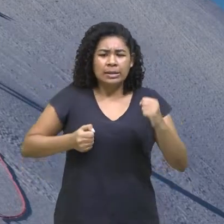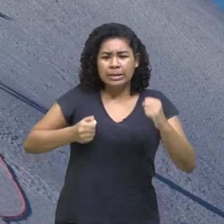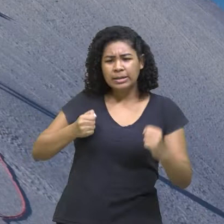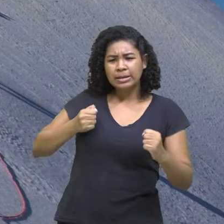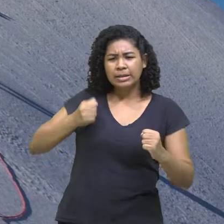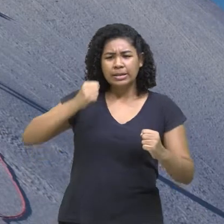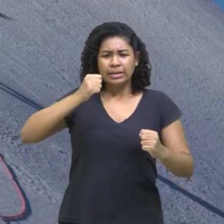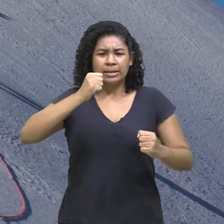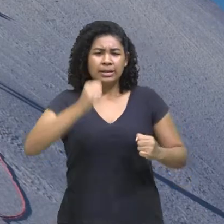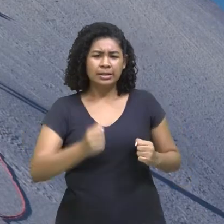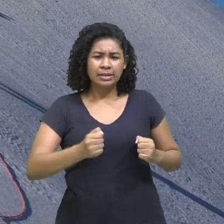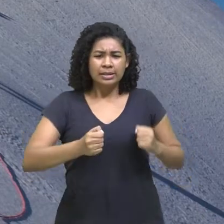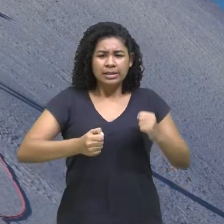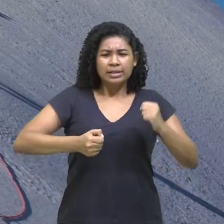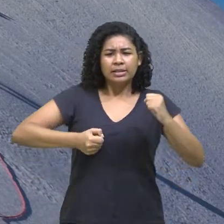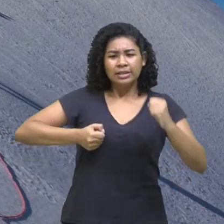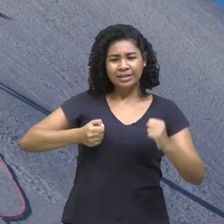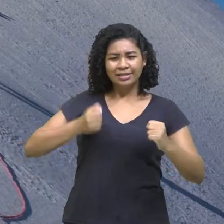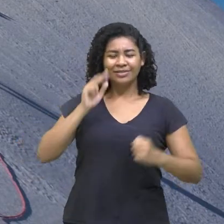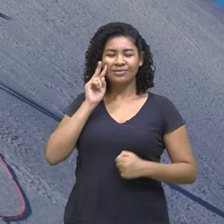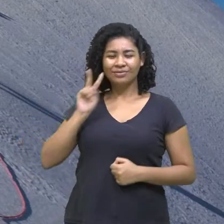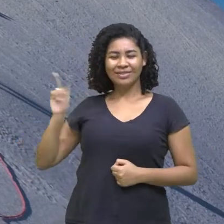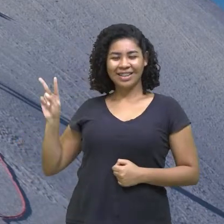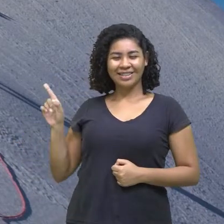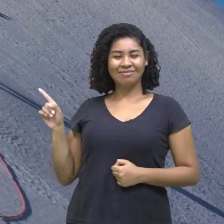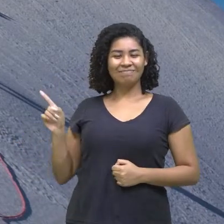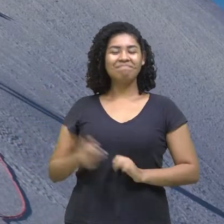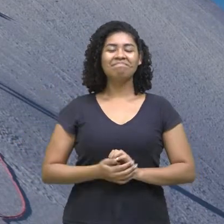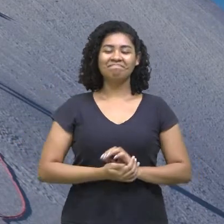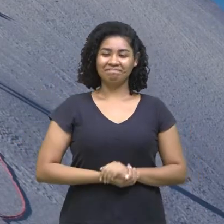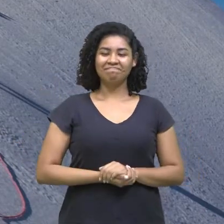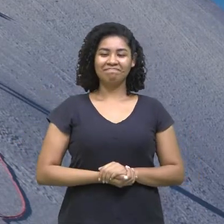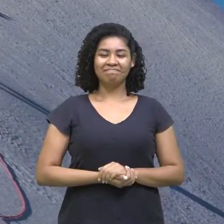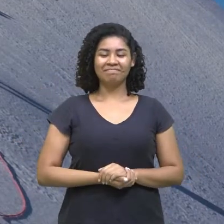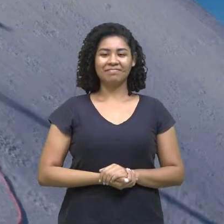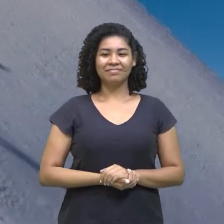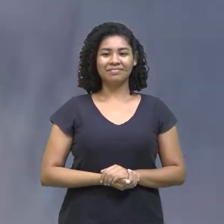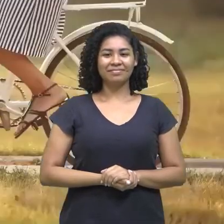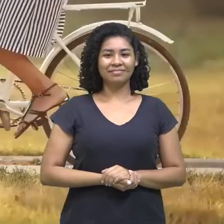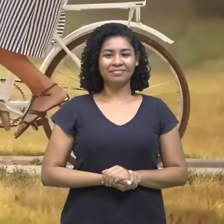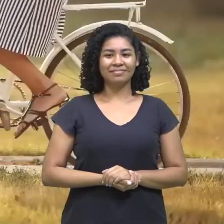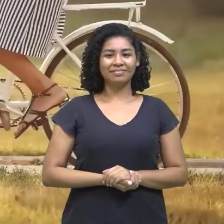climb, que é escalar, mountain, subir montanhas. Continuando.